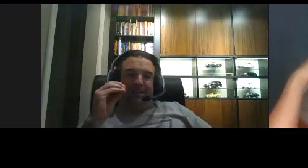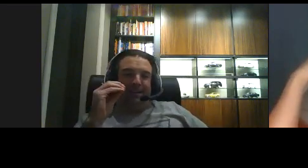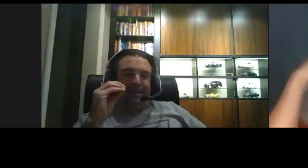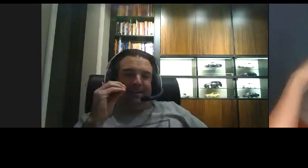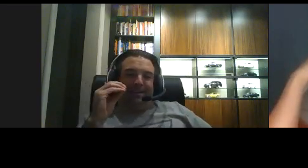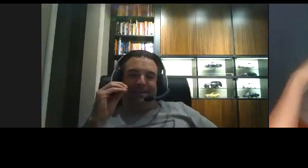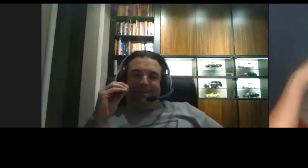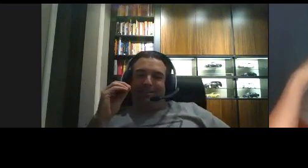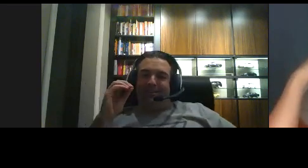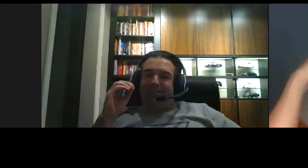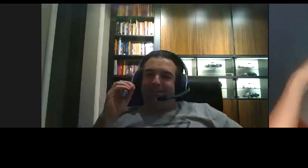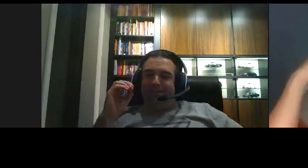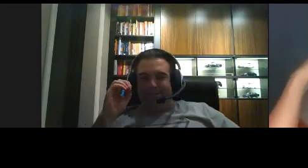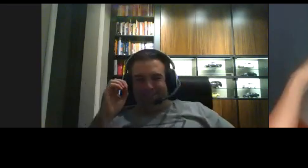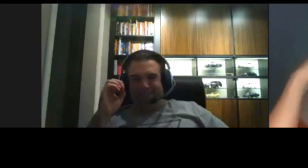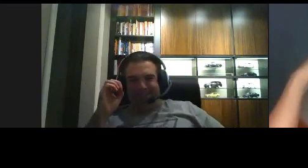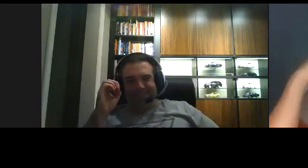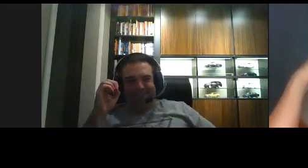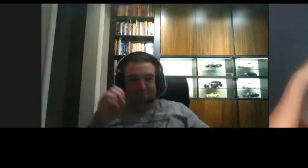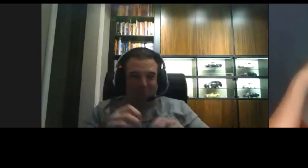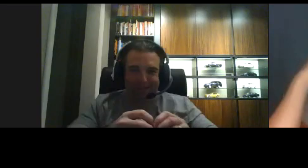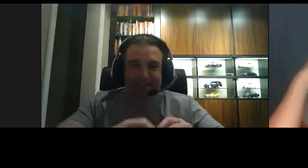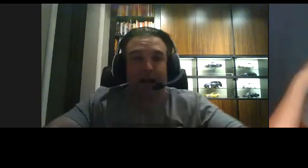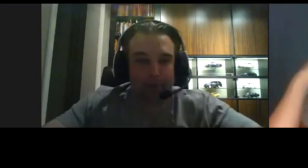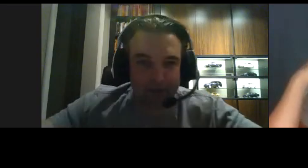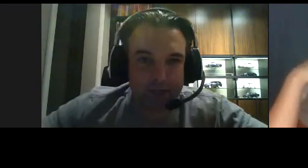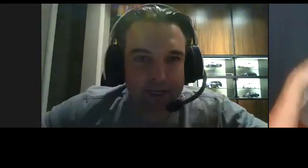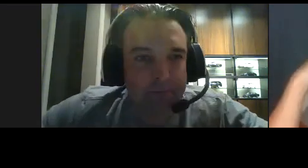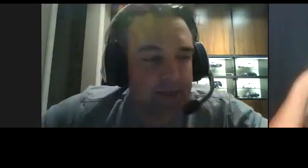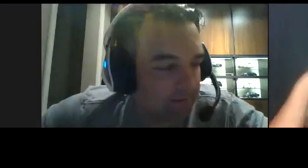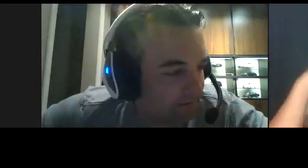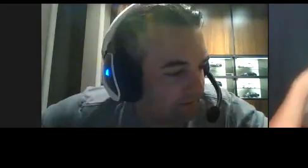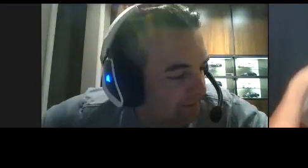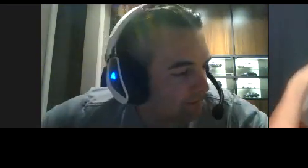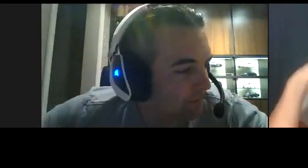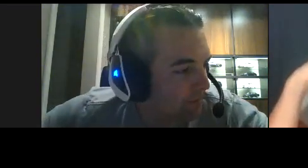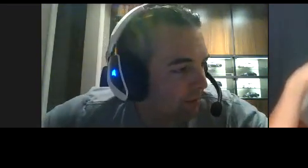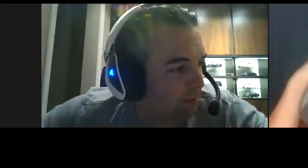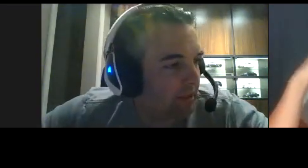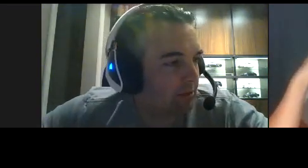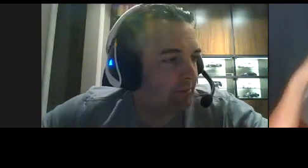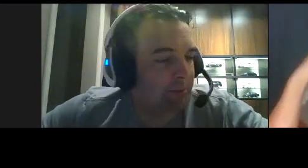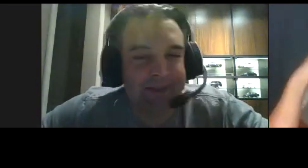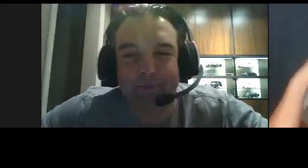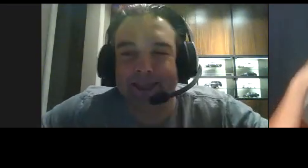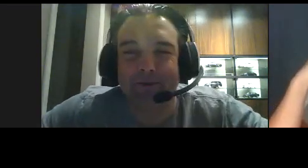Agora o Zoom ganhou um defensor. Que bom. Amanhã tu liga a câmera.